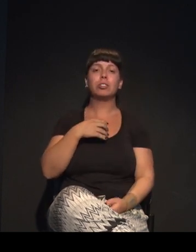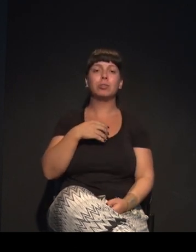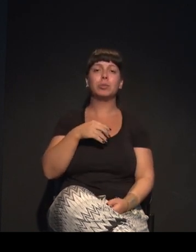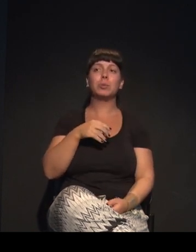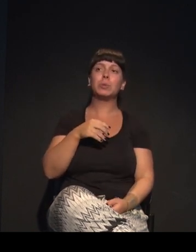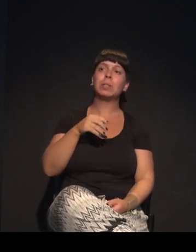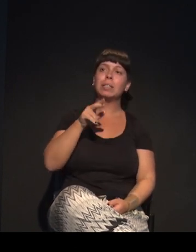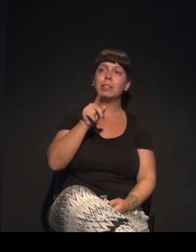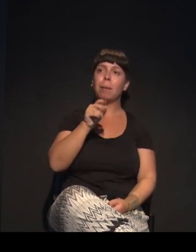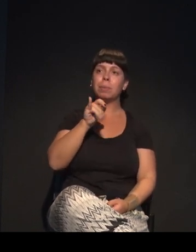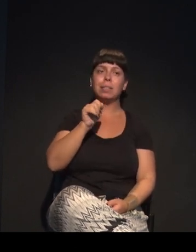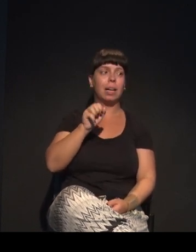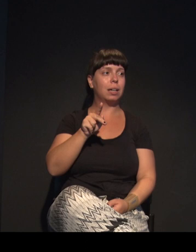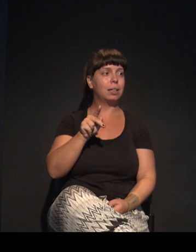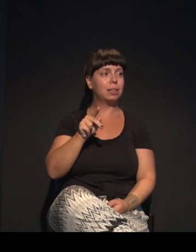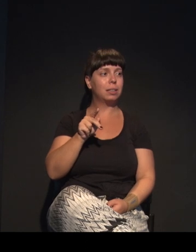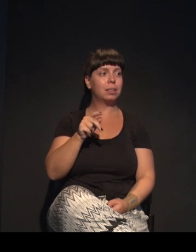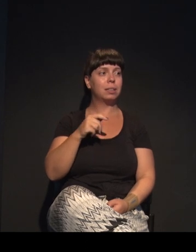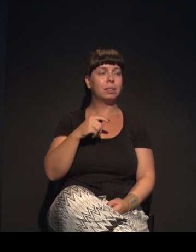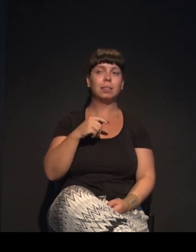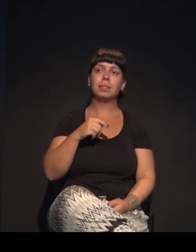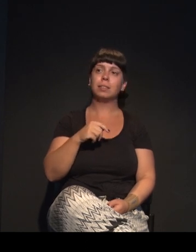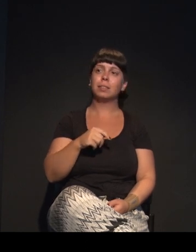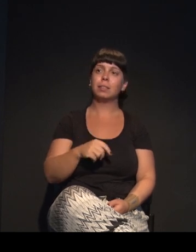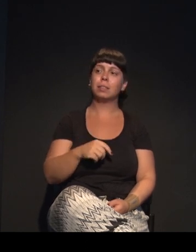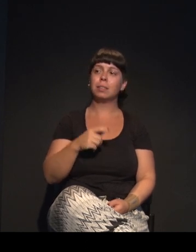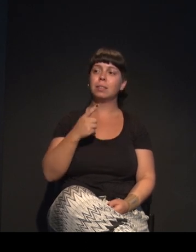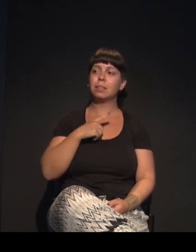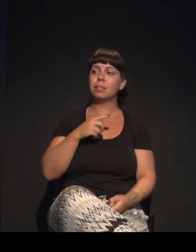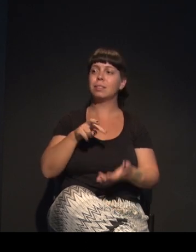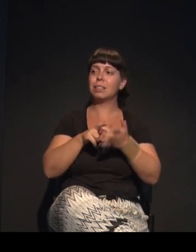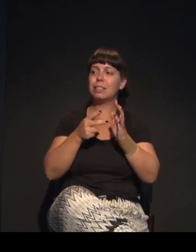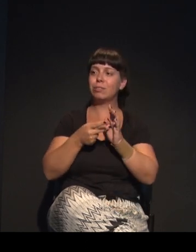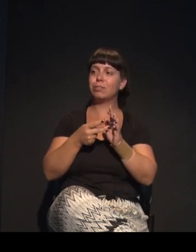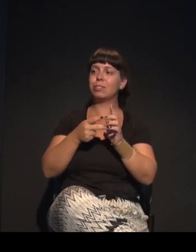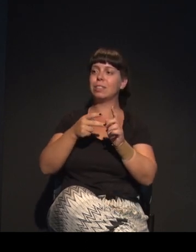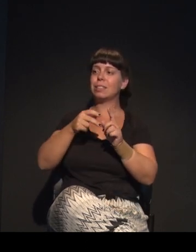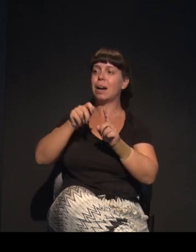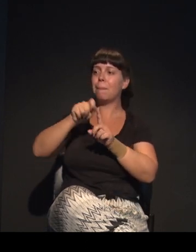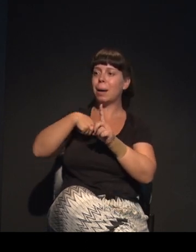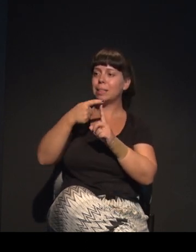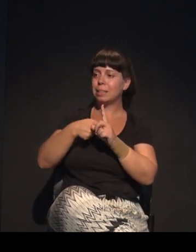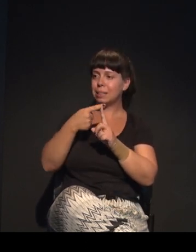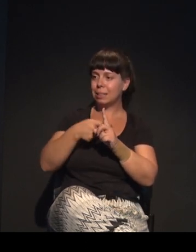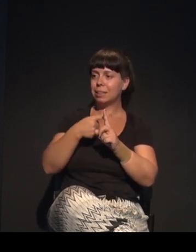aí ele tem tratado o que ele chama de banana significa banana